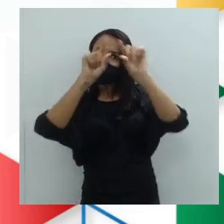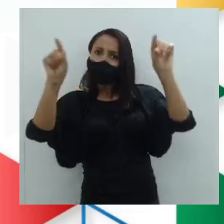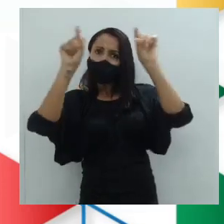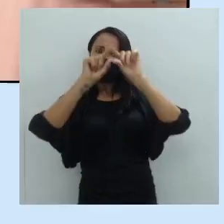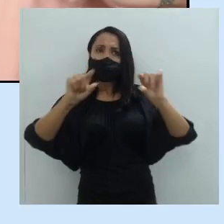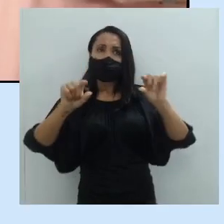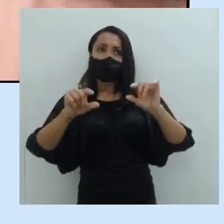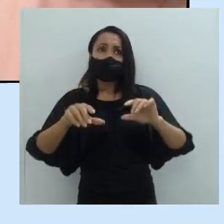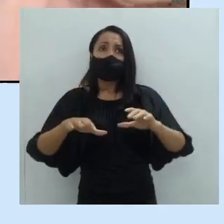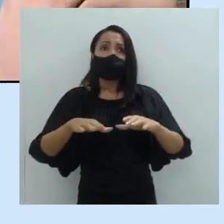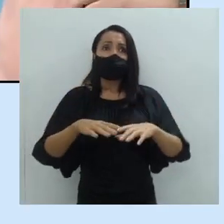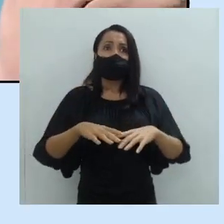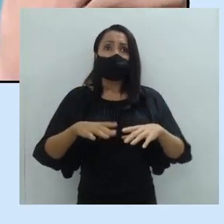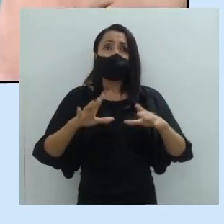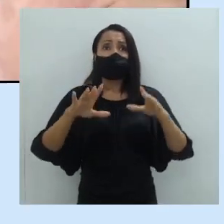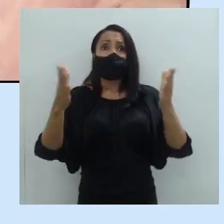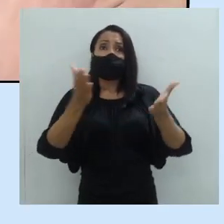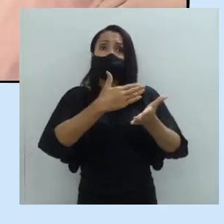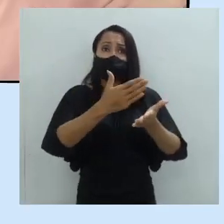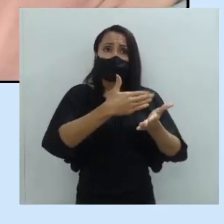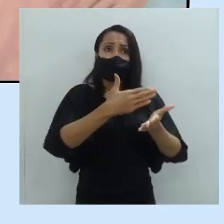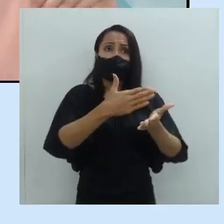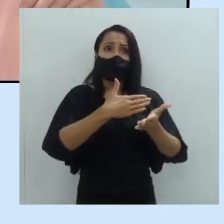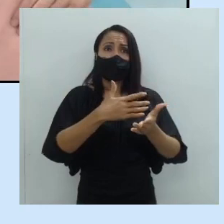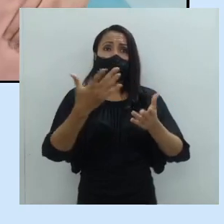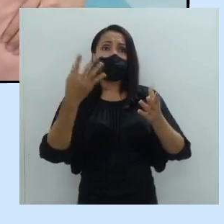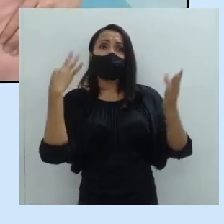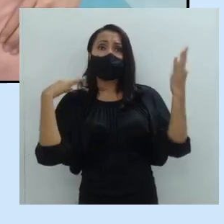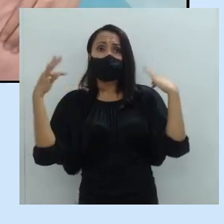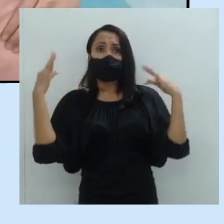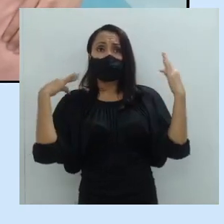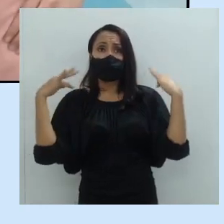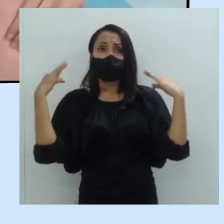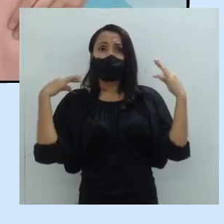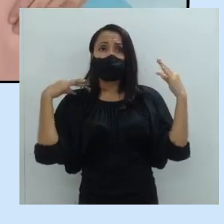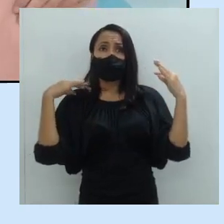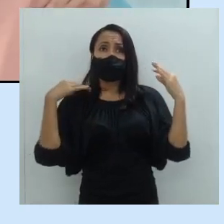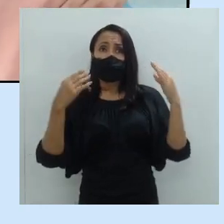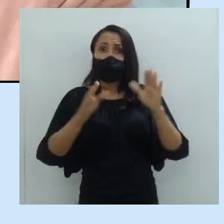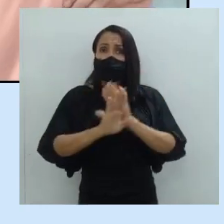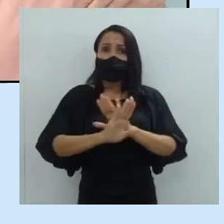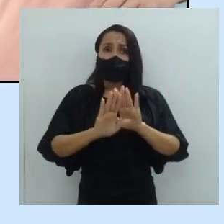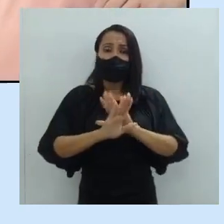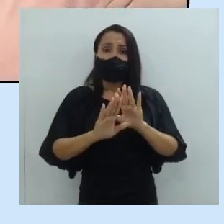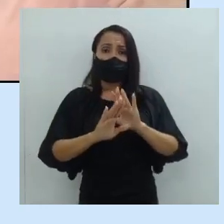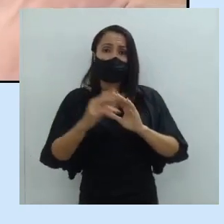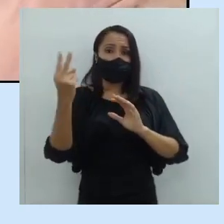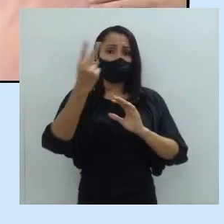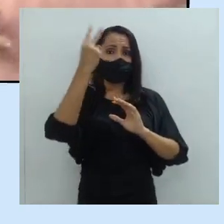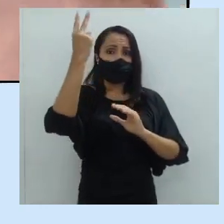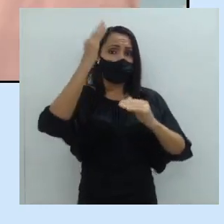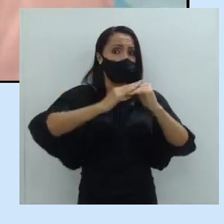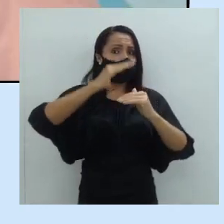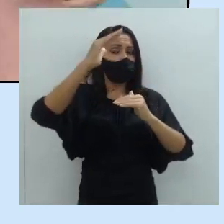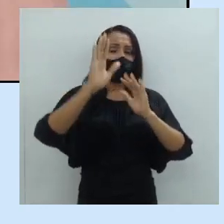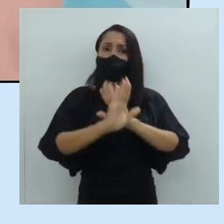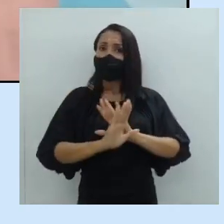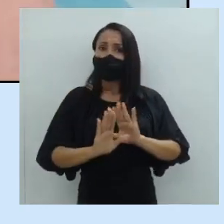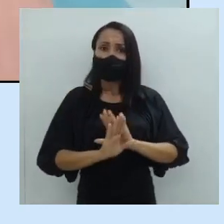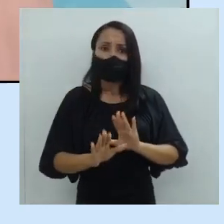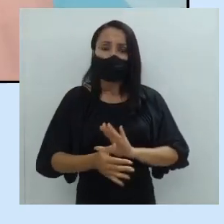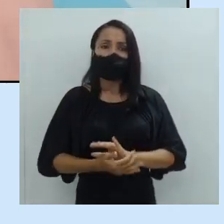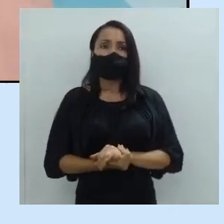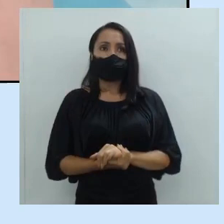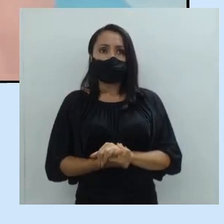digo, apesar de o caderno ser para turistas, não vamos aumentar o preço. Quando eu digo, apesar